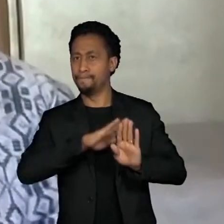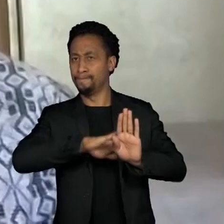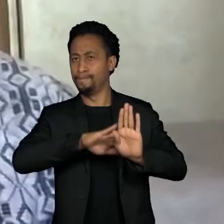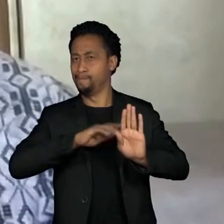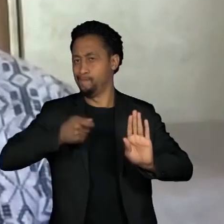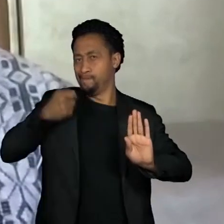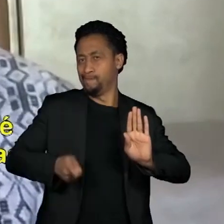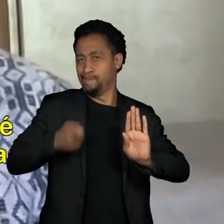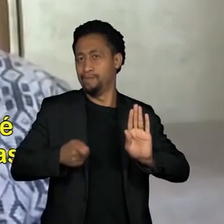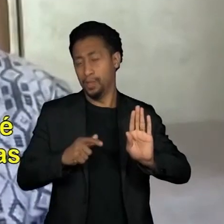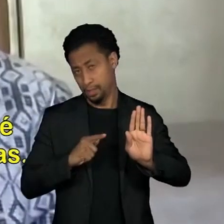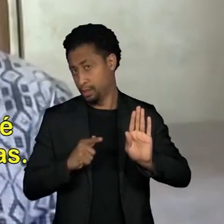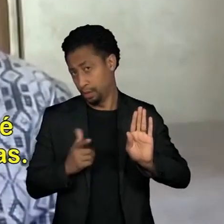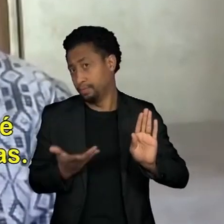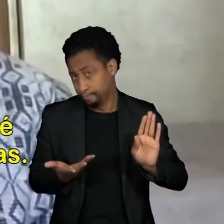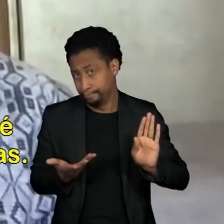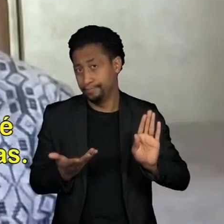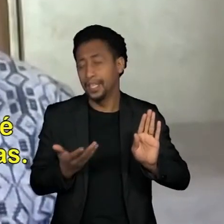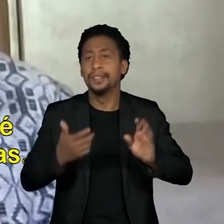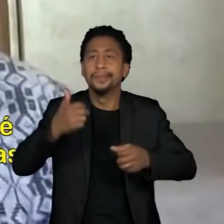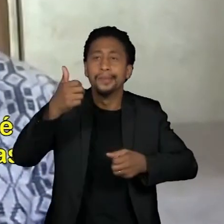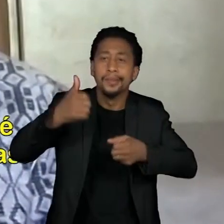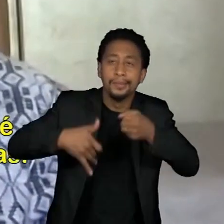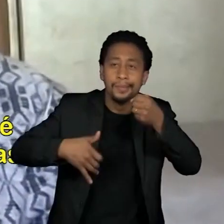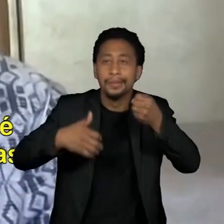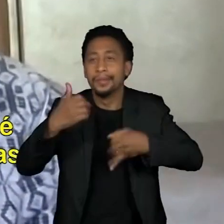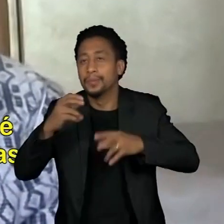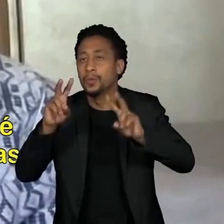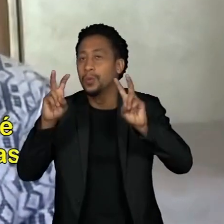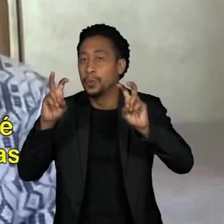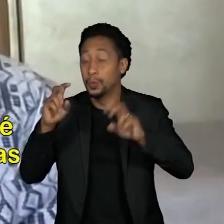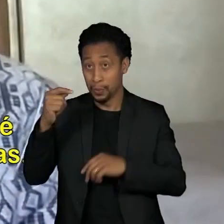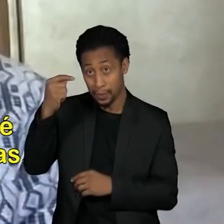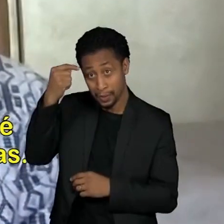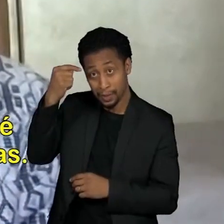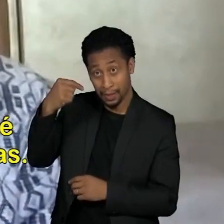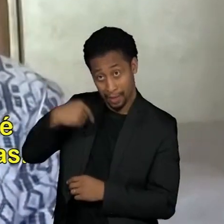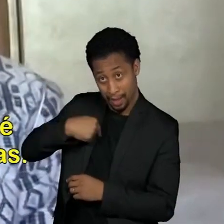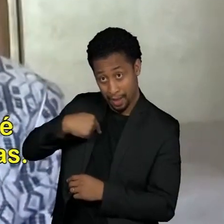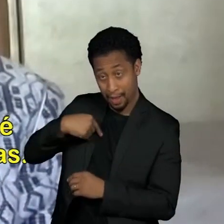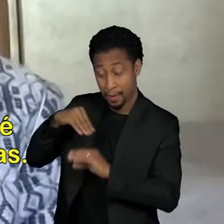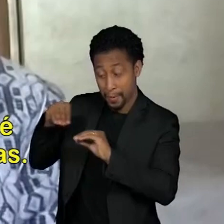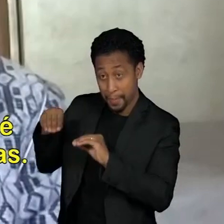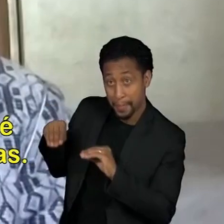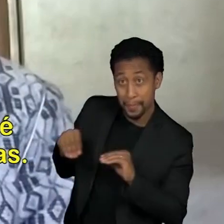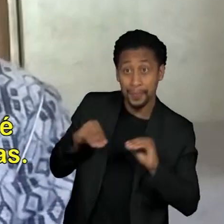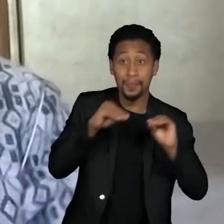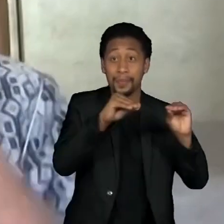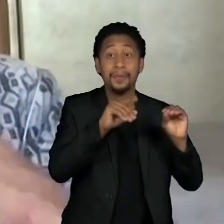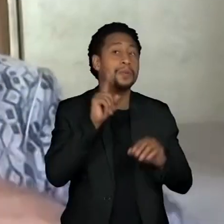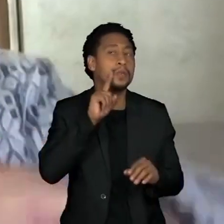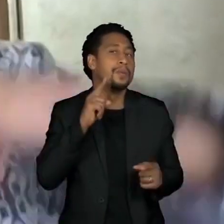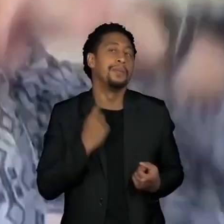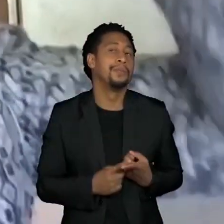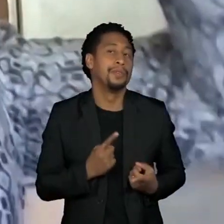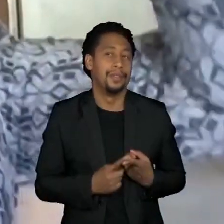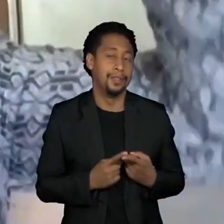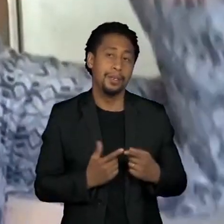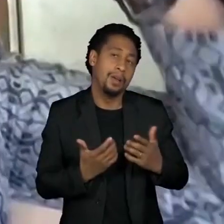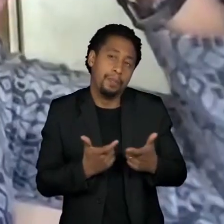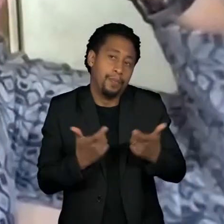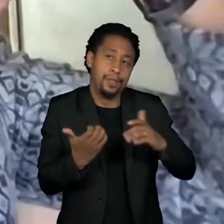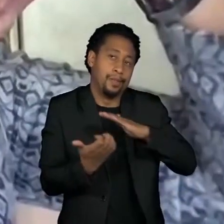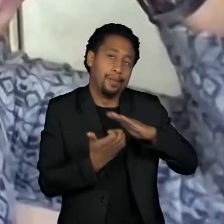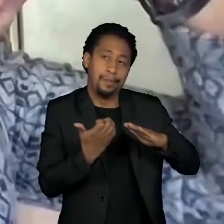sobre, é isso, a razão eu vou para o Estados Unidos, é porque esses foram principalmente american empresas. Eu vou para o